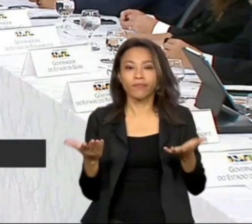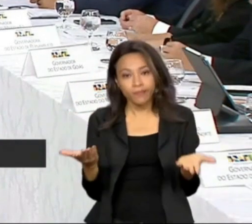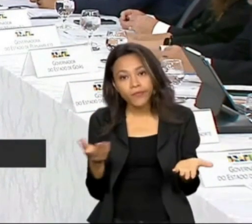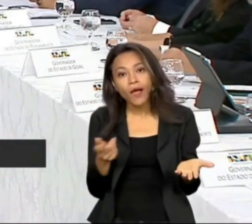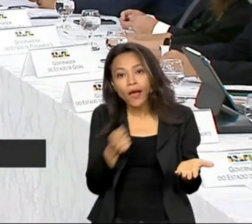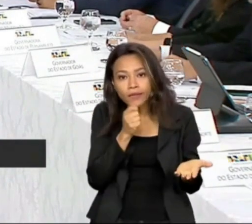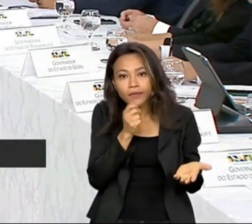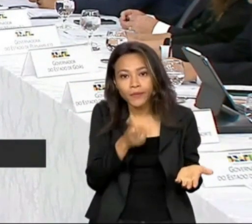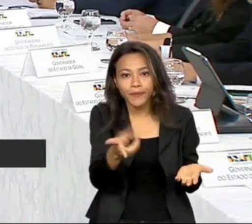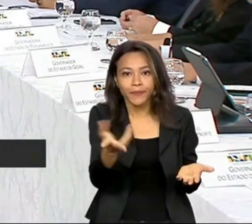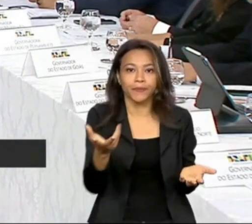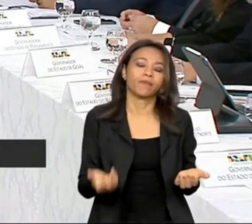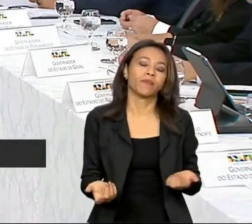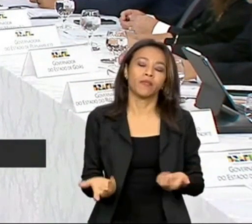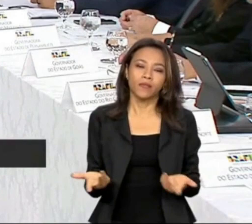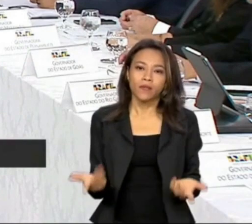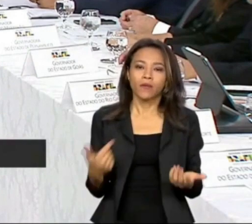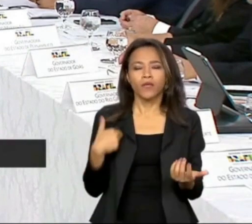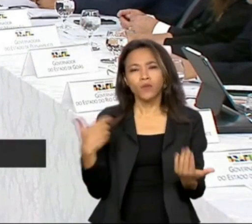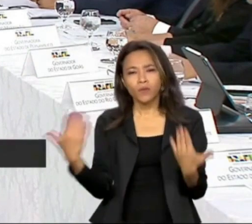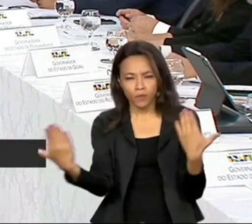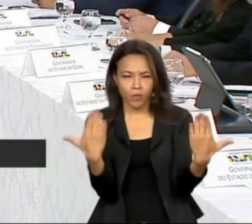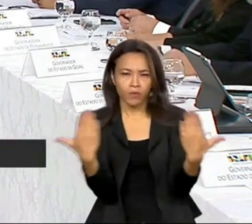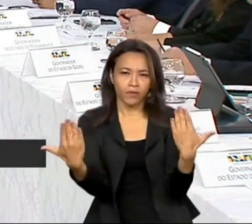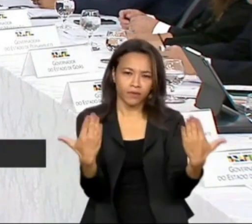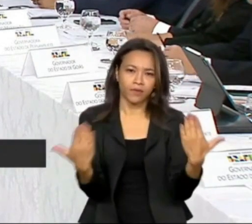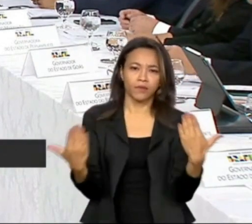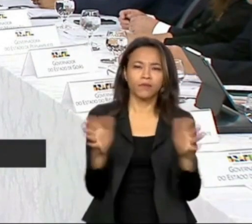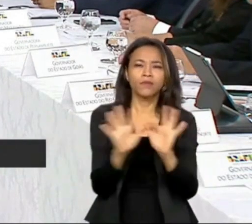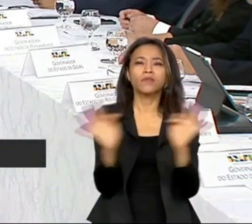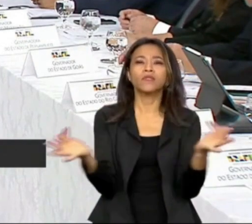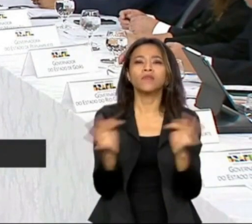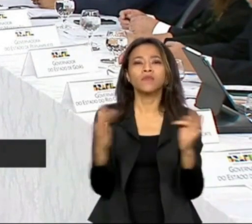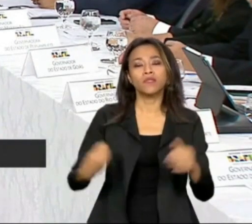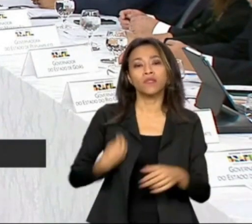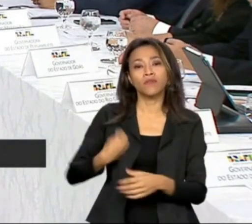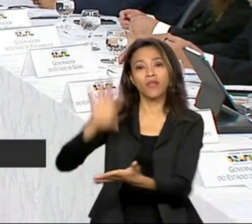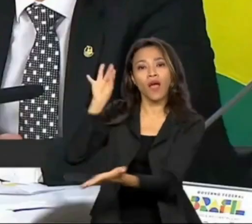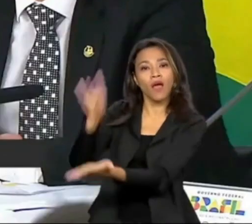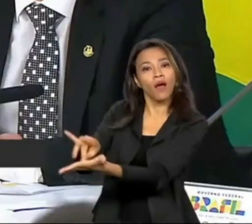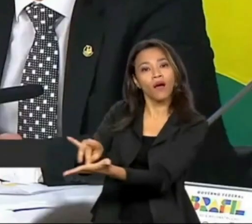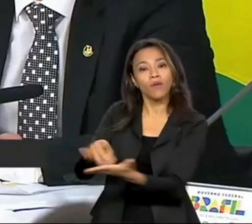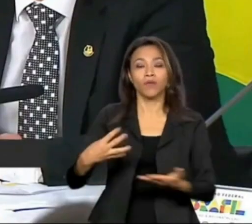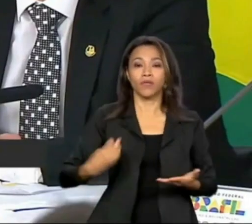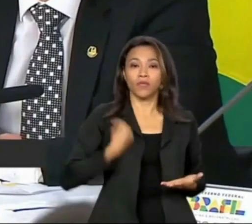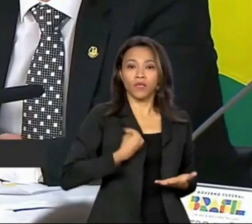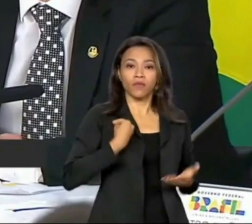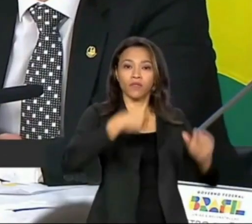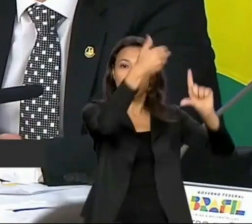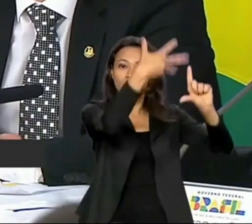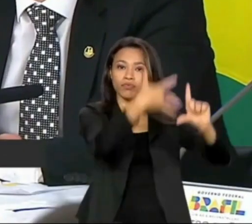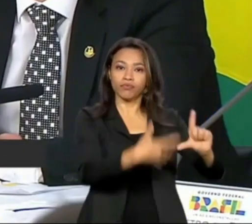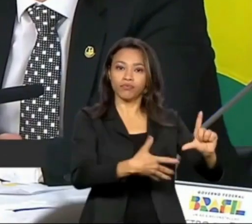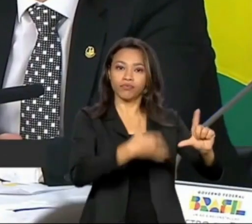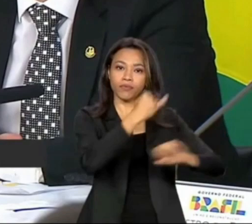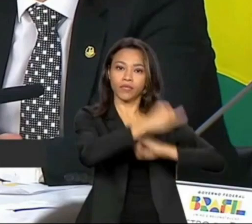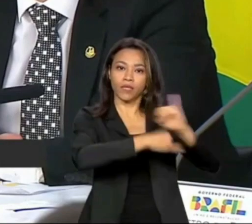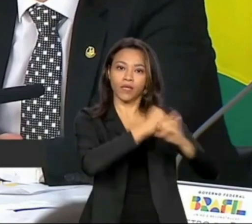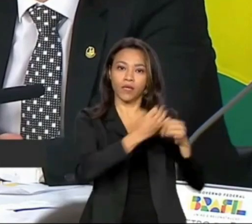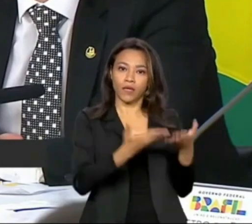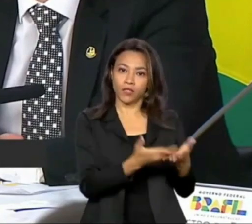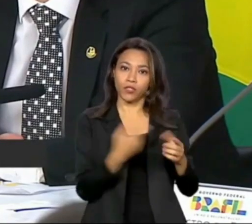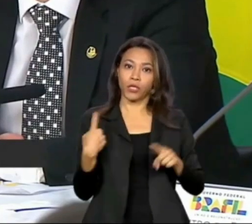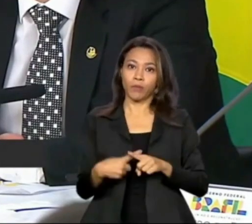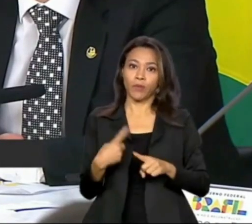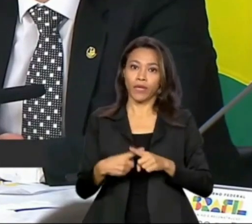mas eu faço aqui uma analogia simples do mundo real e do mundo virtual. Porque as